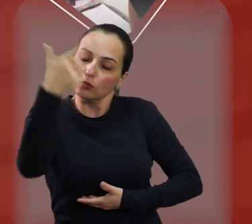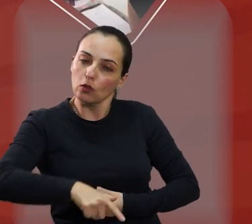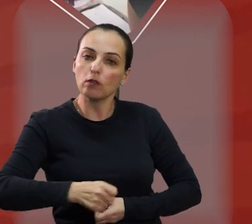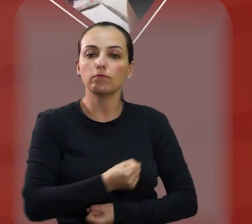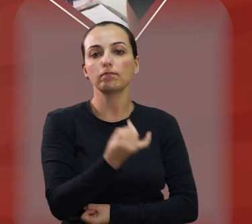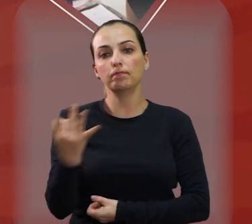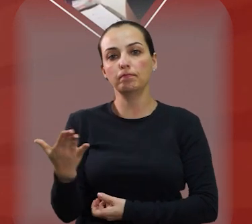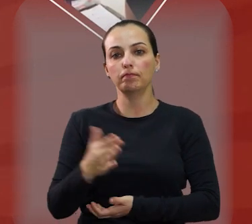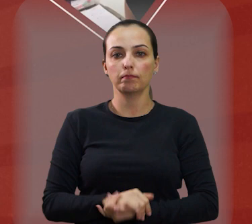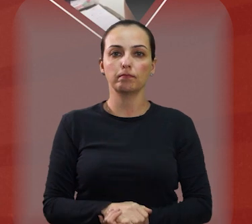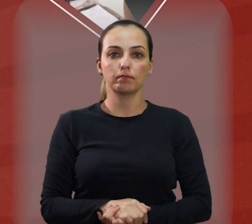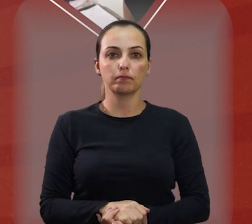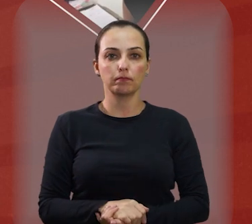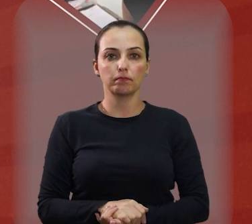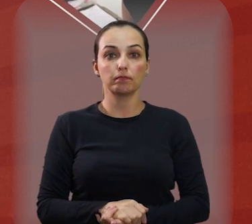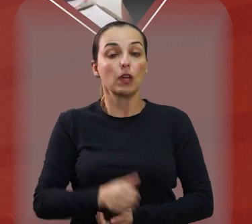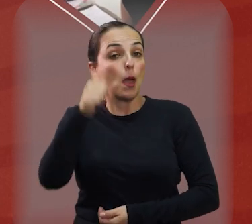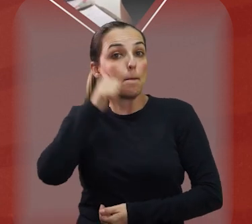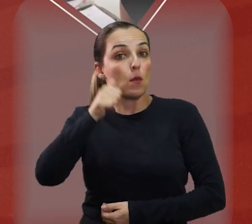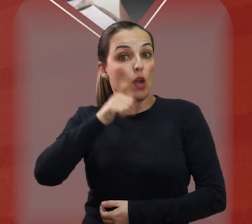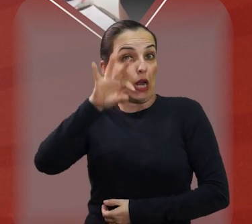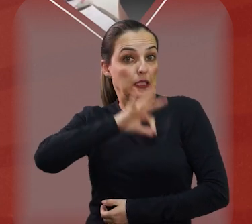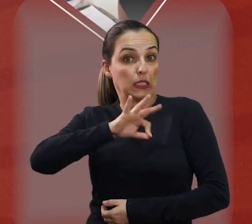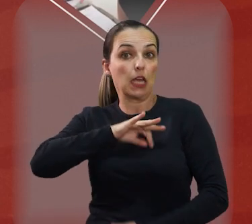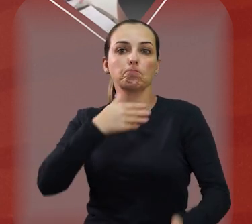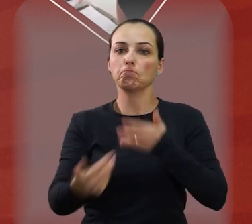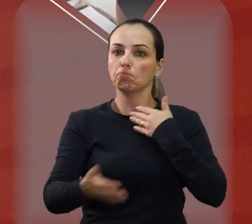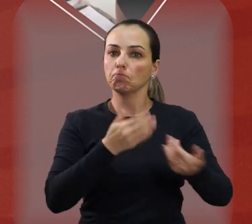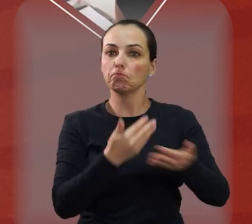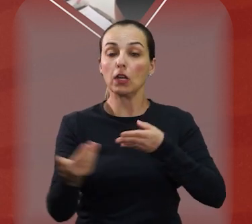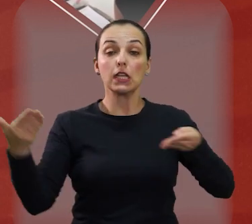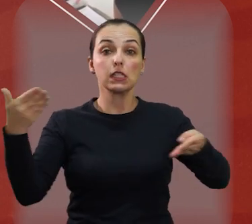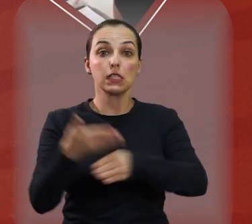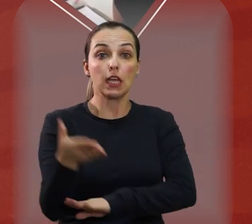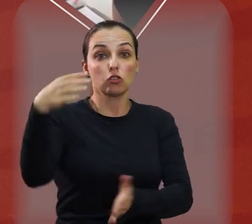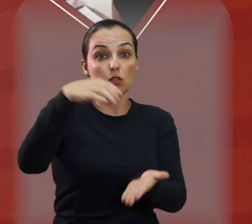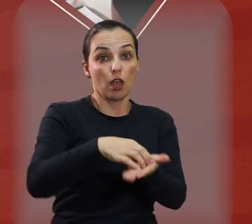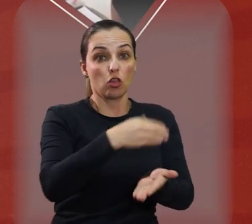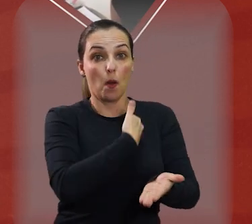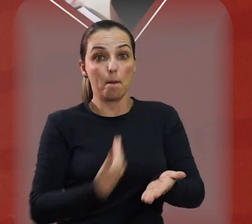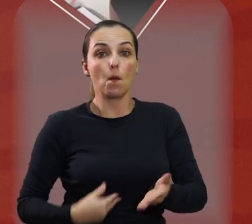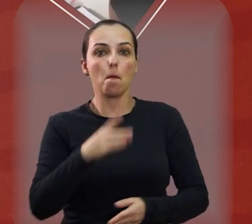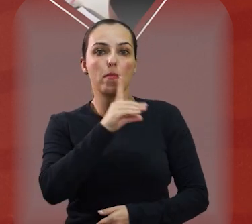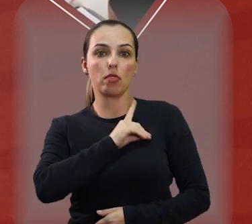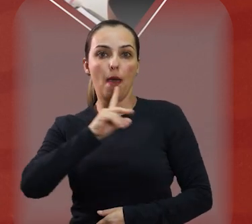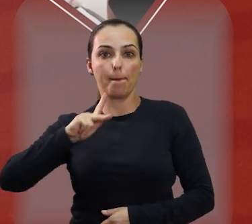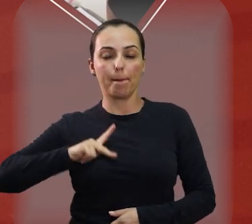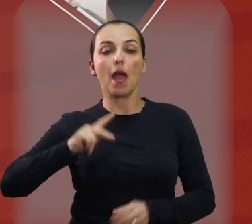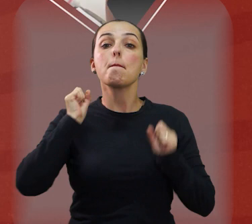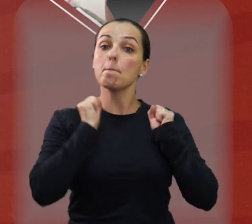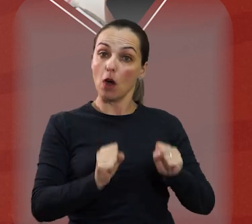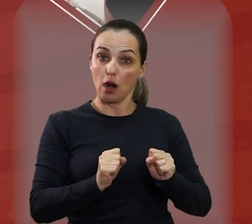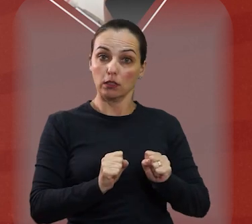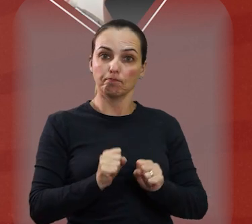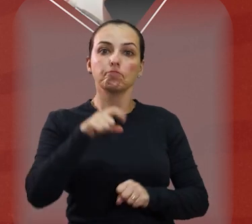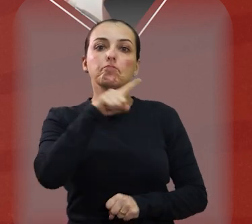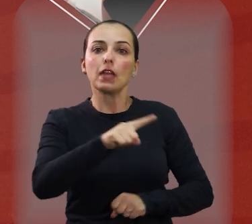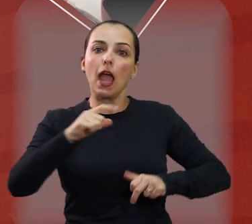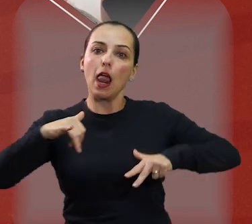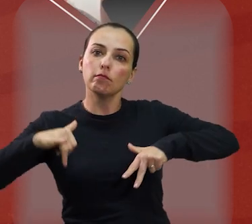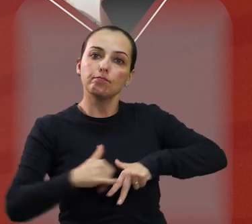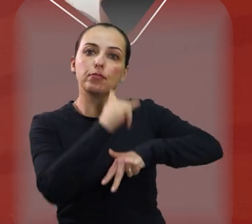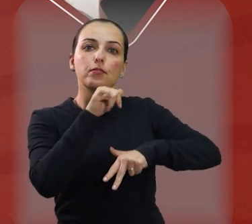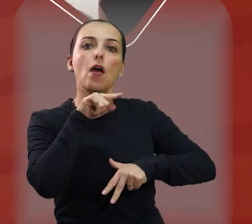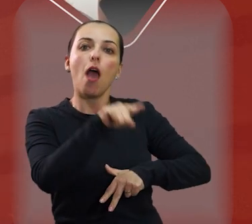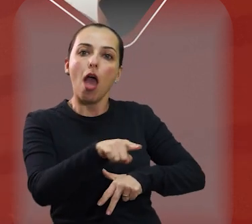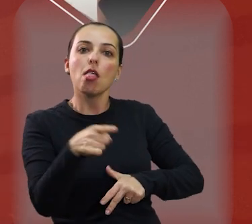Independentemente de seu nível de renda, a mulher poderá ser assistida pela Defensoria Pública. A vítima tem direito ao